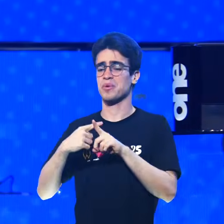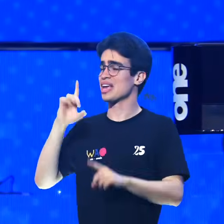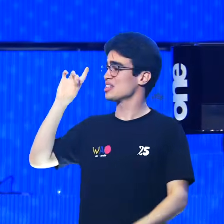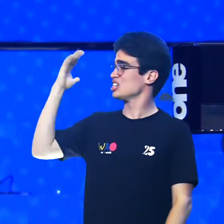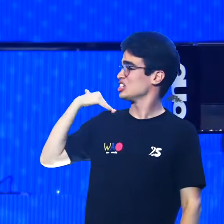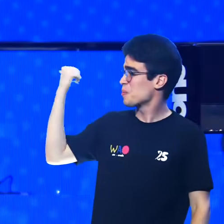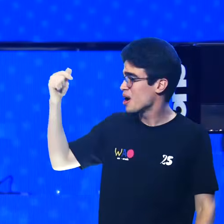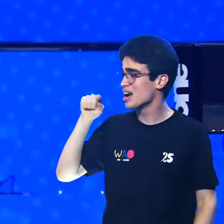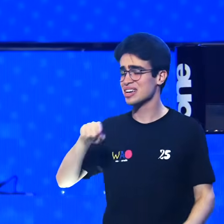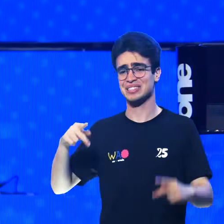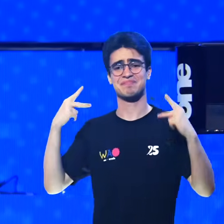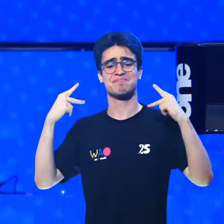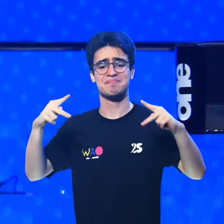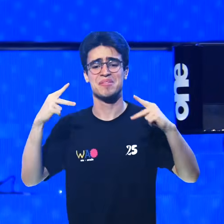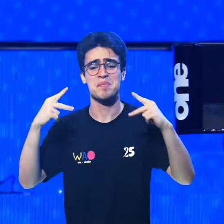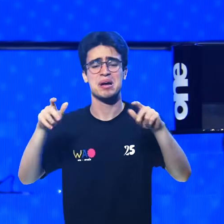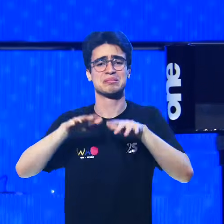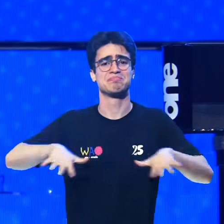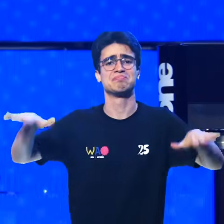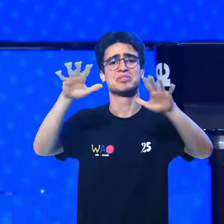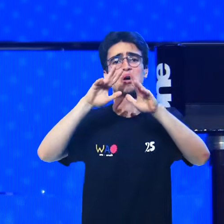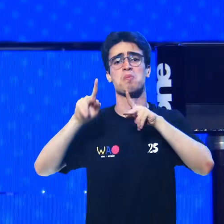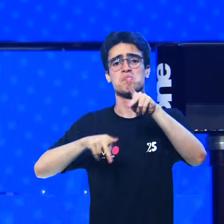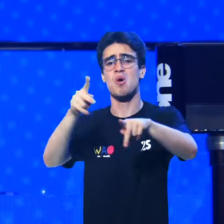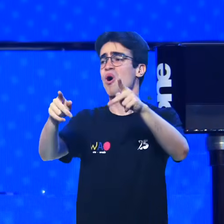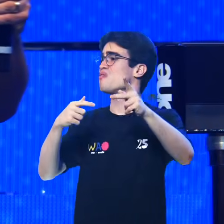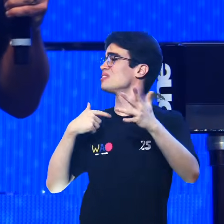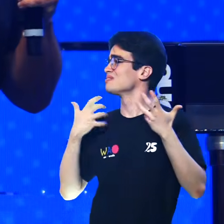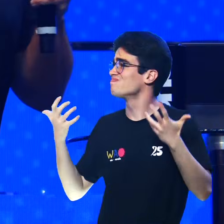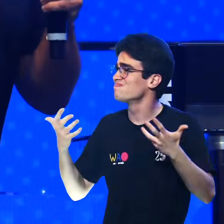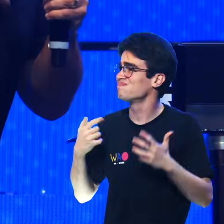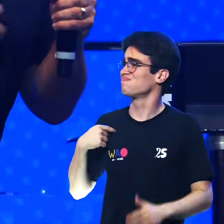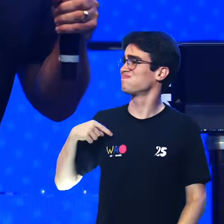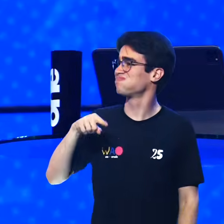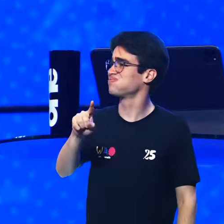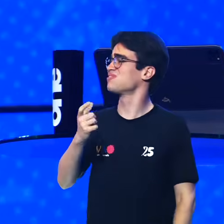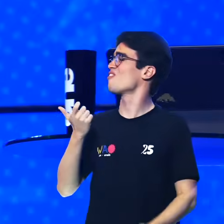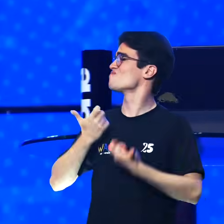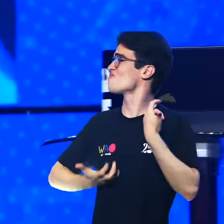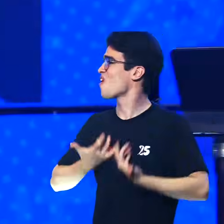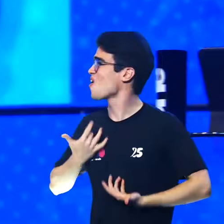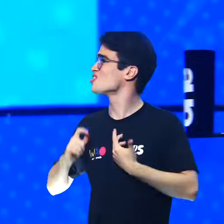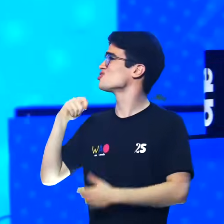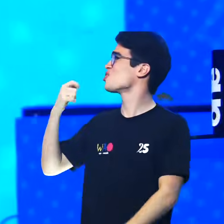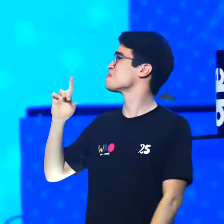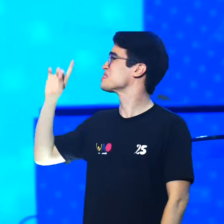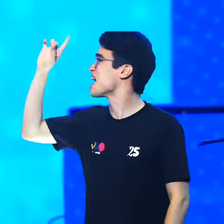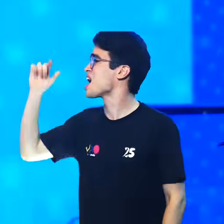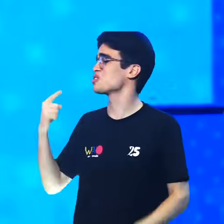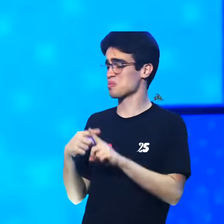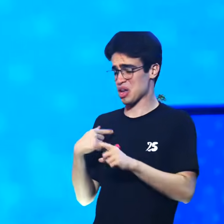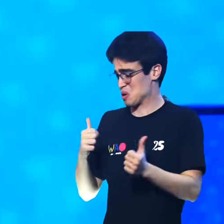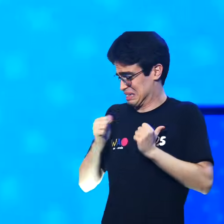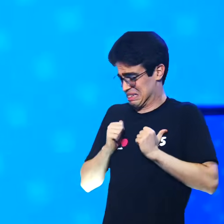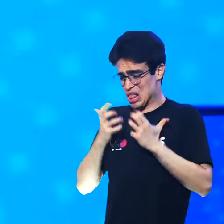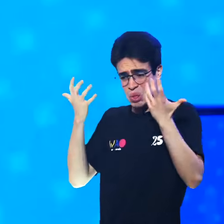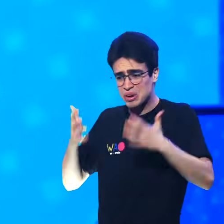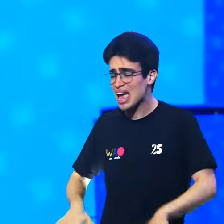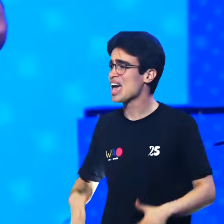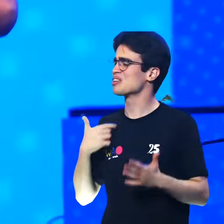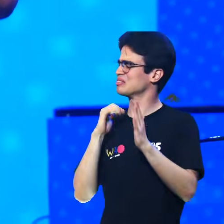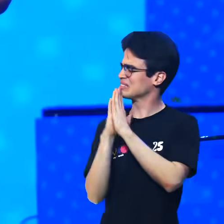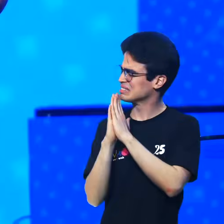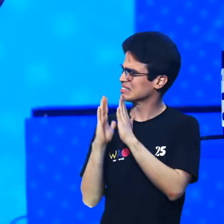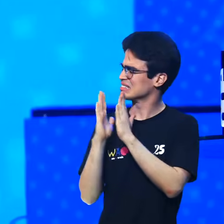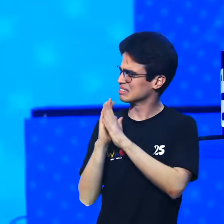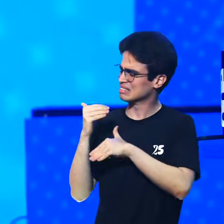chamado, ministrar o teu povo, Senhor, não me deixa, Senhor, me tornar uma pessoa insensível a isso. Eu fui orando e de